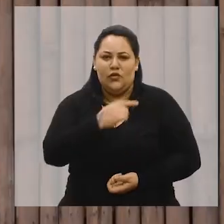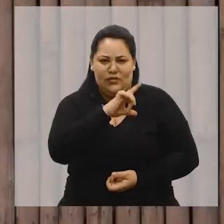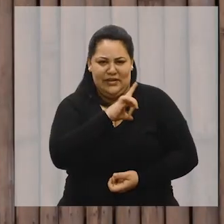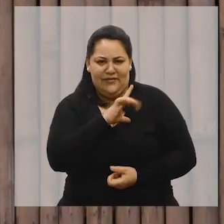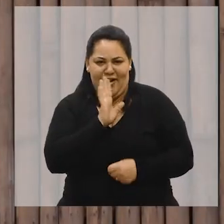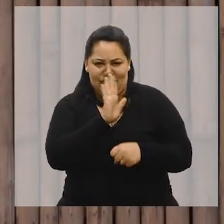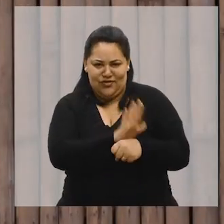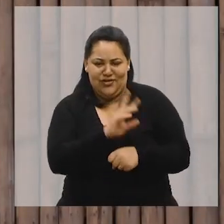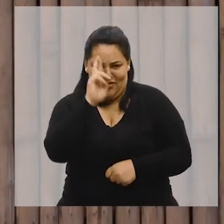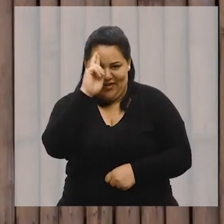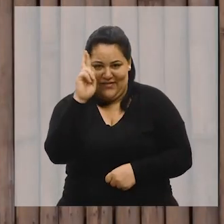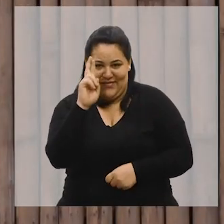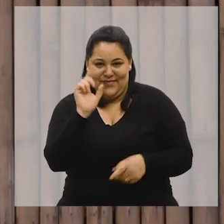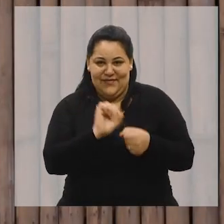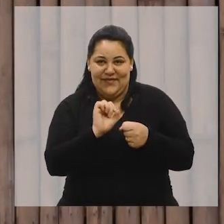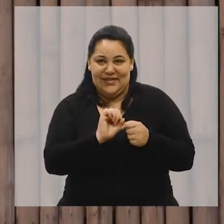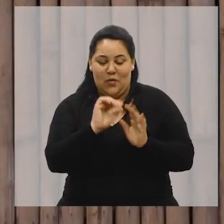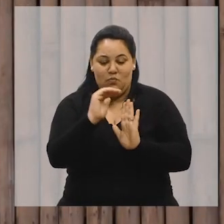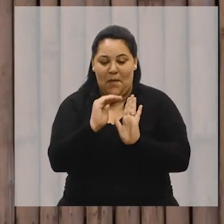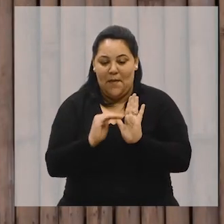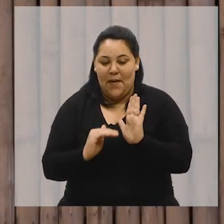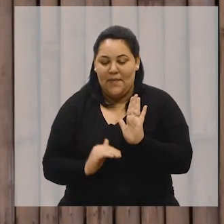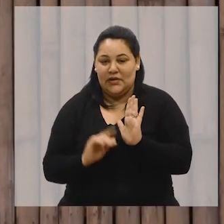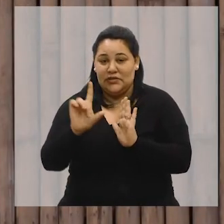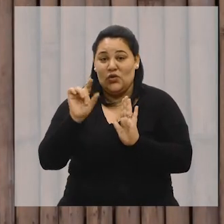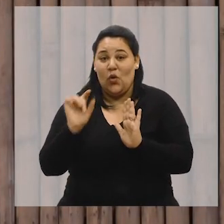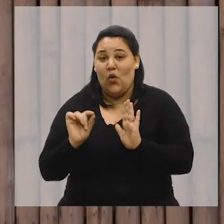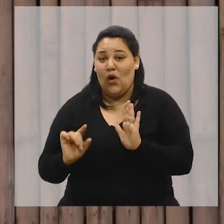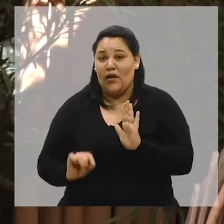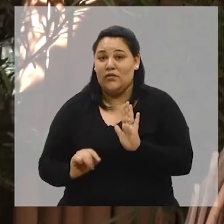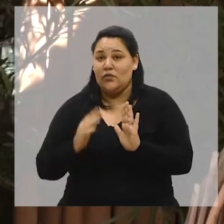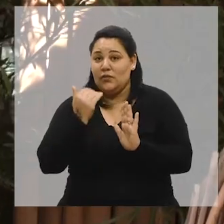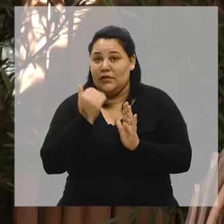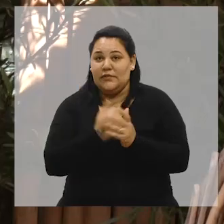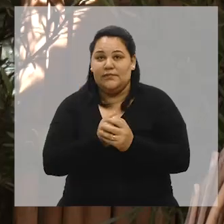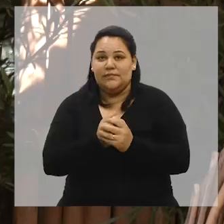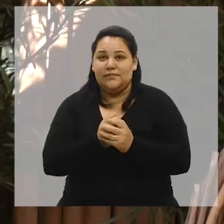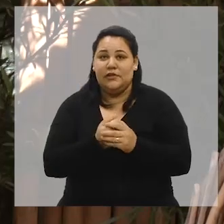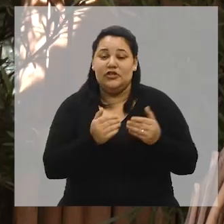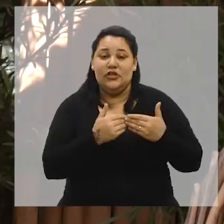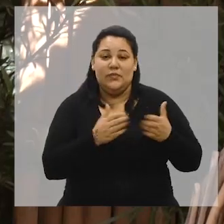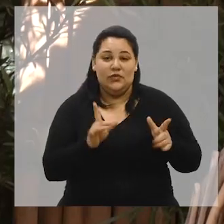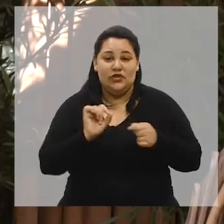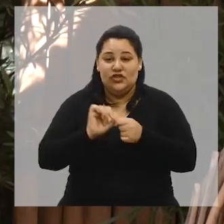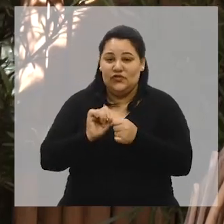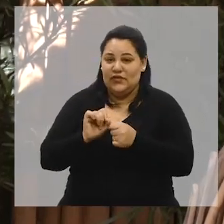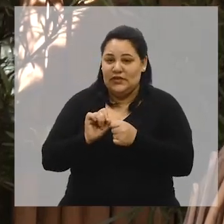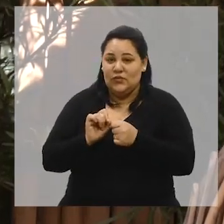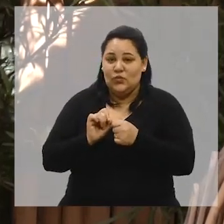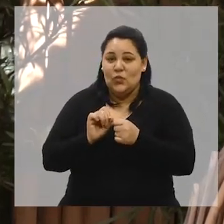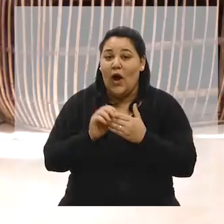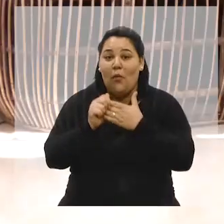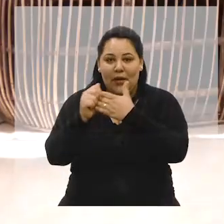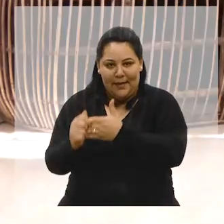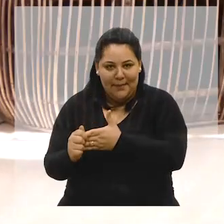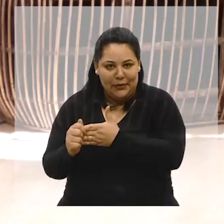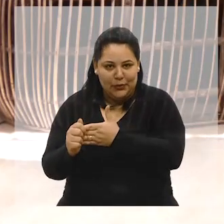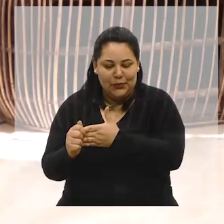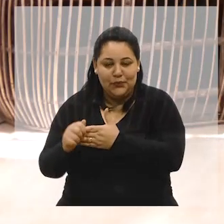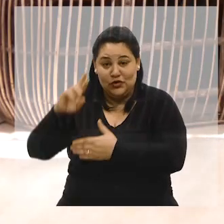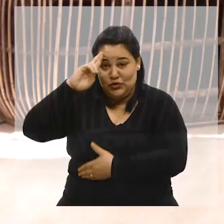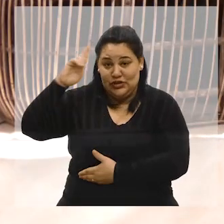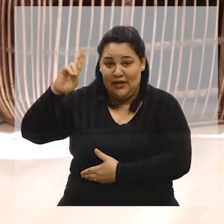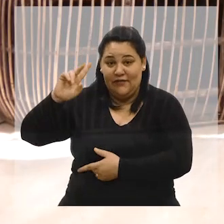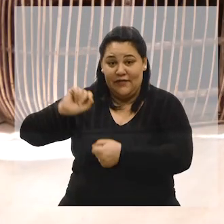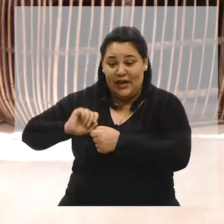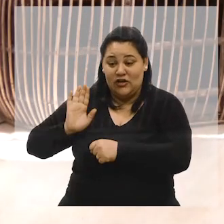teve uma ajuda de chefe aqui para montar o cardápio? Sim, como é que foi? Logo que a gente abriu, a gente pegou uma consultoria de um chefe e